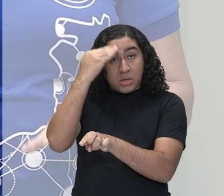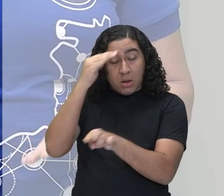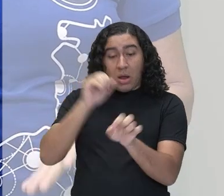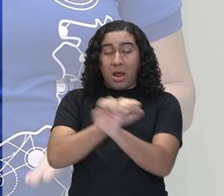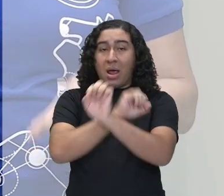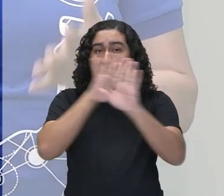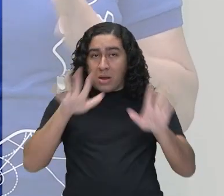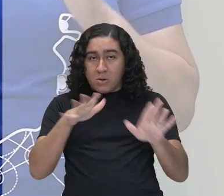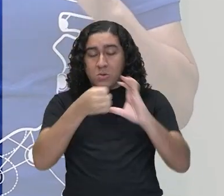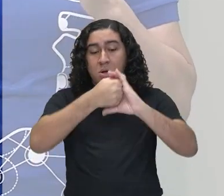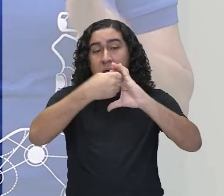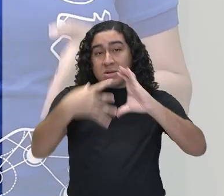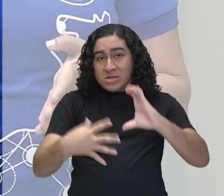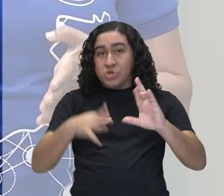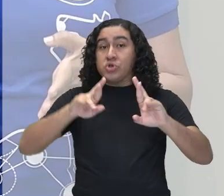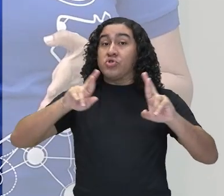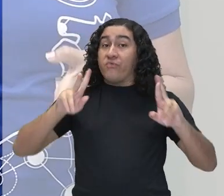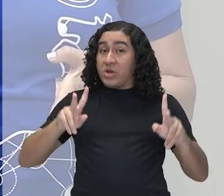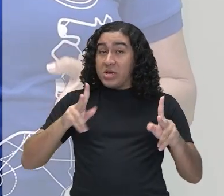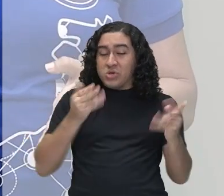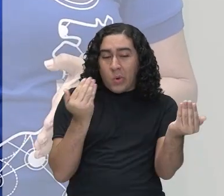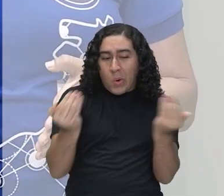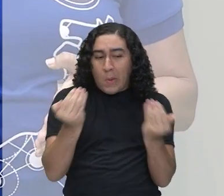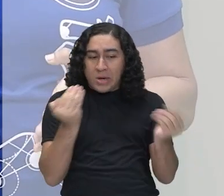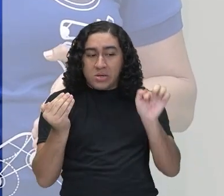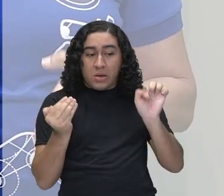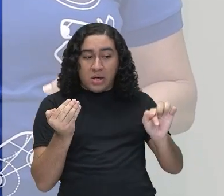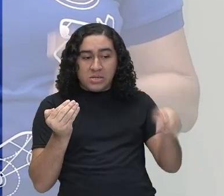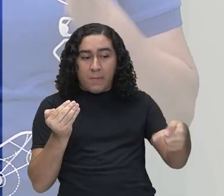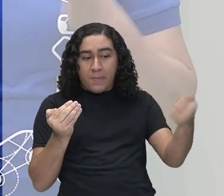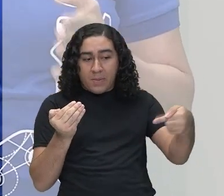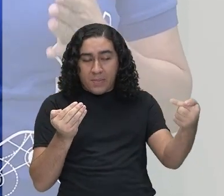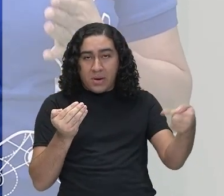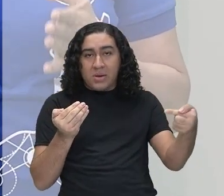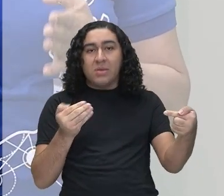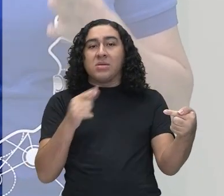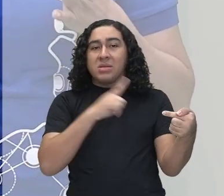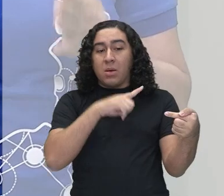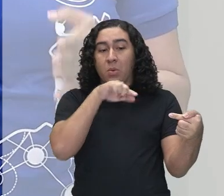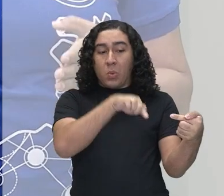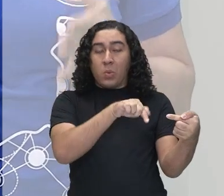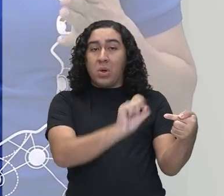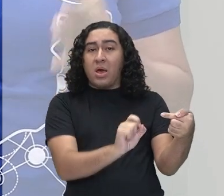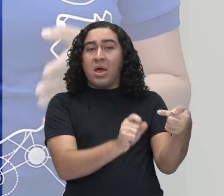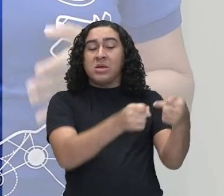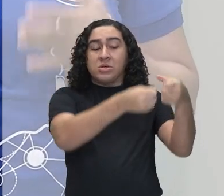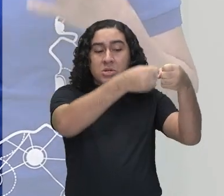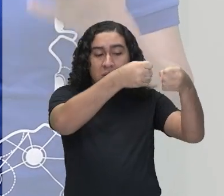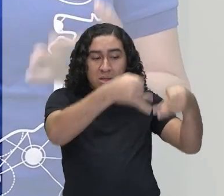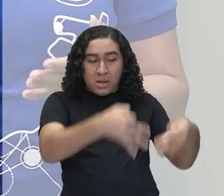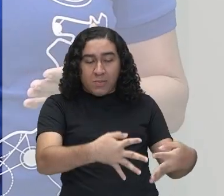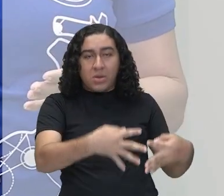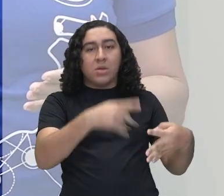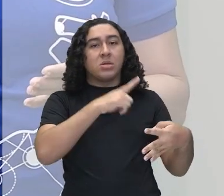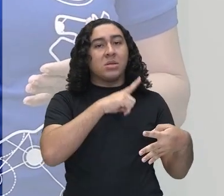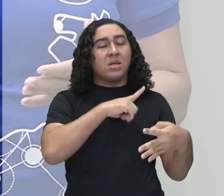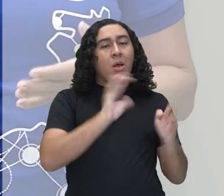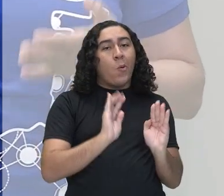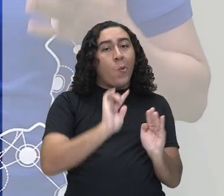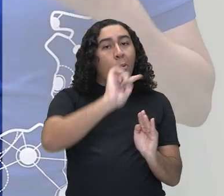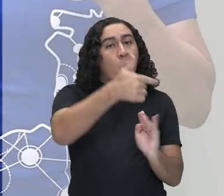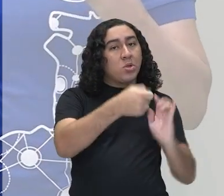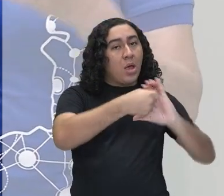muito diferente da primeira geração, né, que a primeira geração era focada em outros